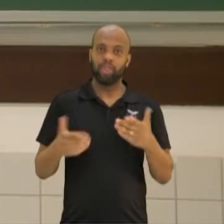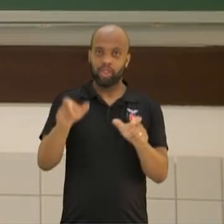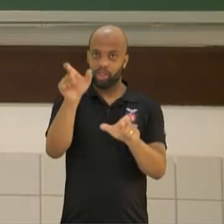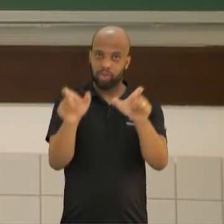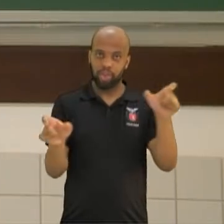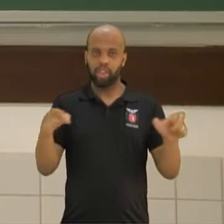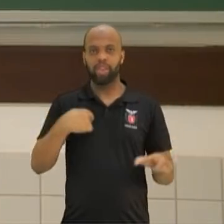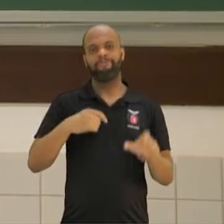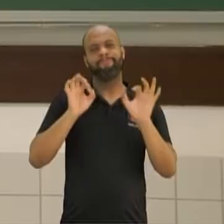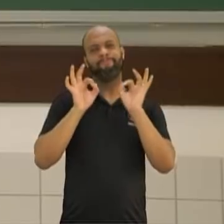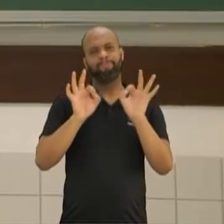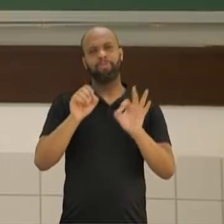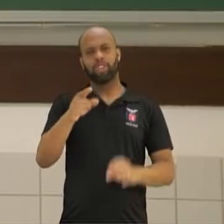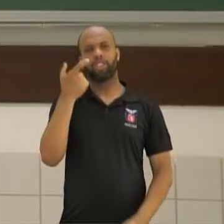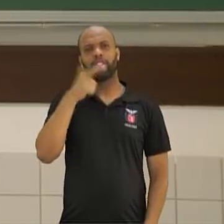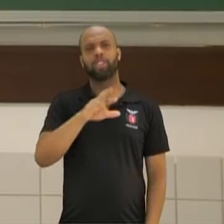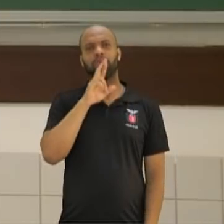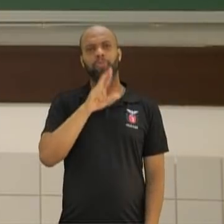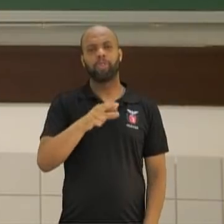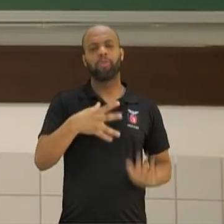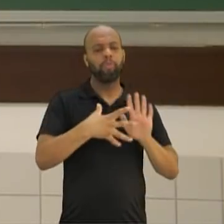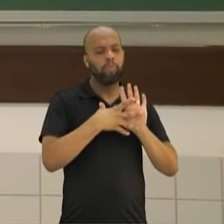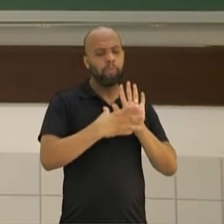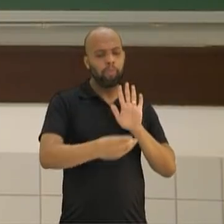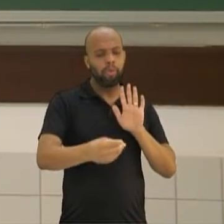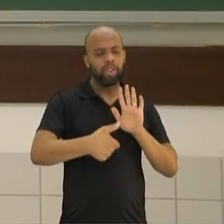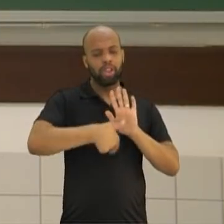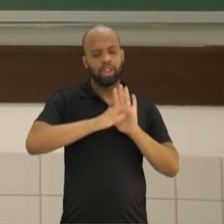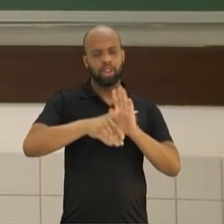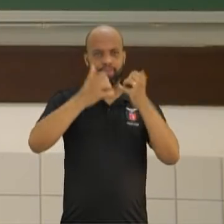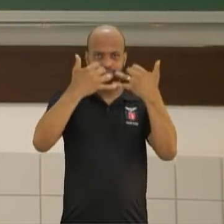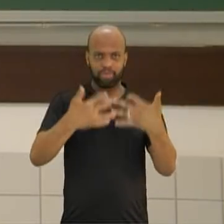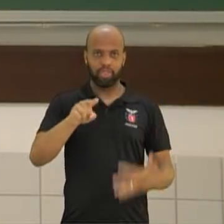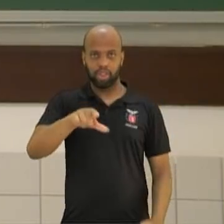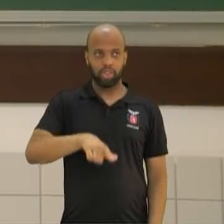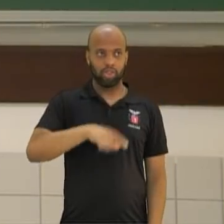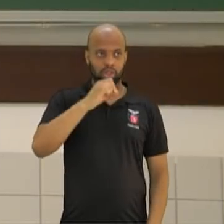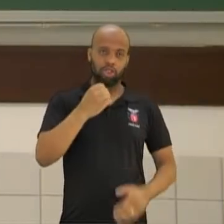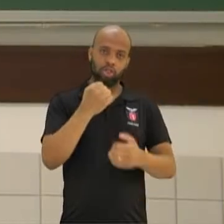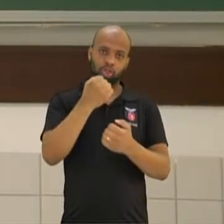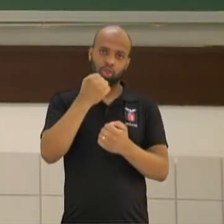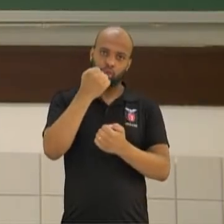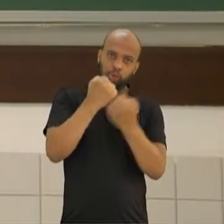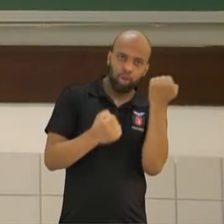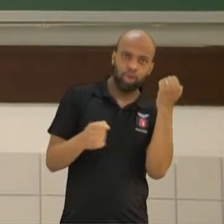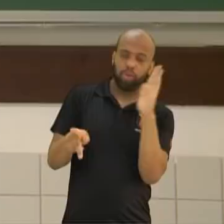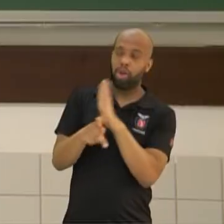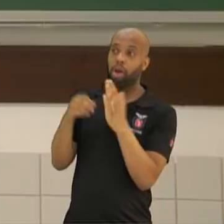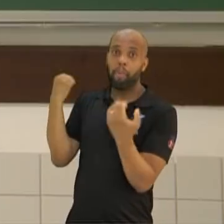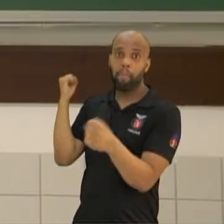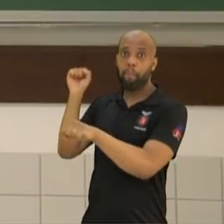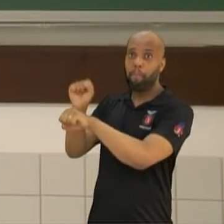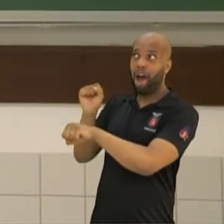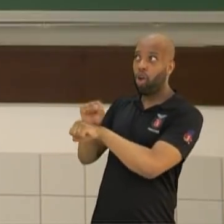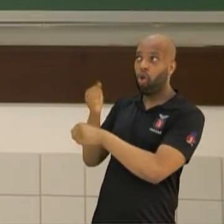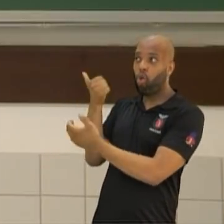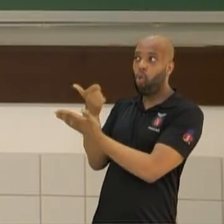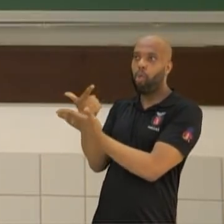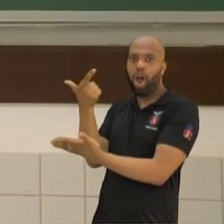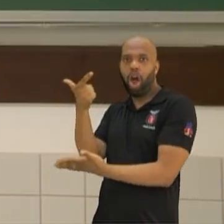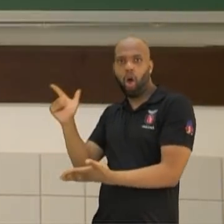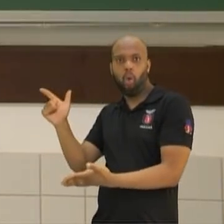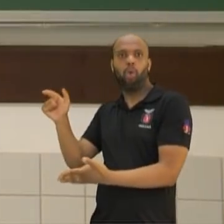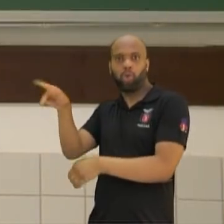Então, pessoal, tenho certeza, porque foi o modelo especificado e explicado, vocês marcaram substituição de importações. Para fechar, que foi